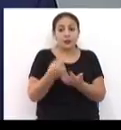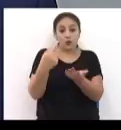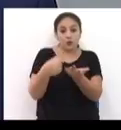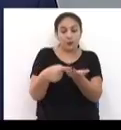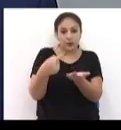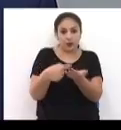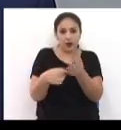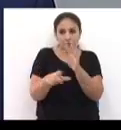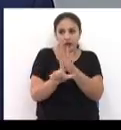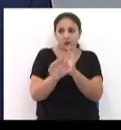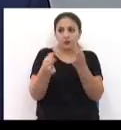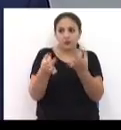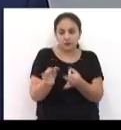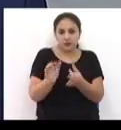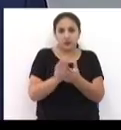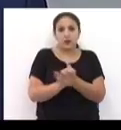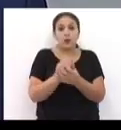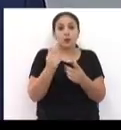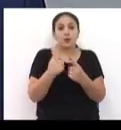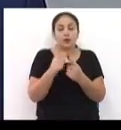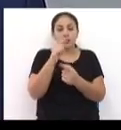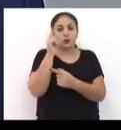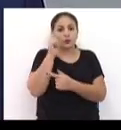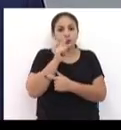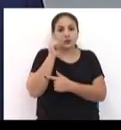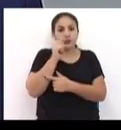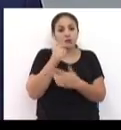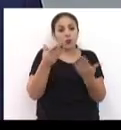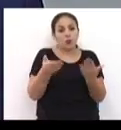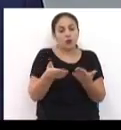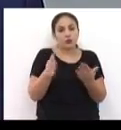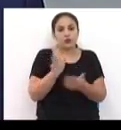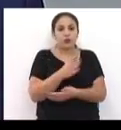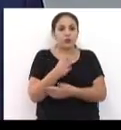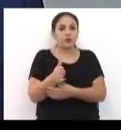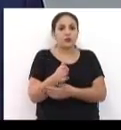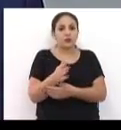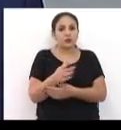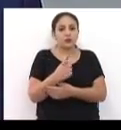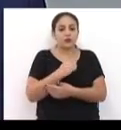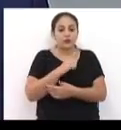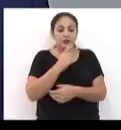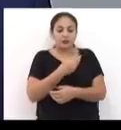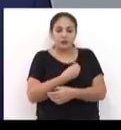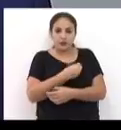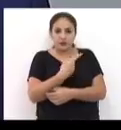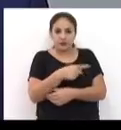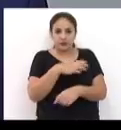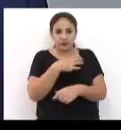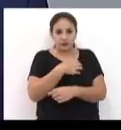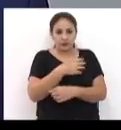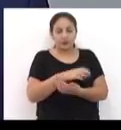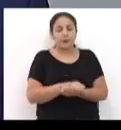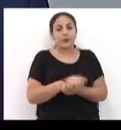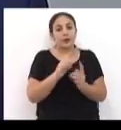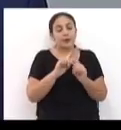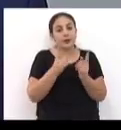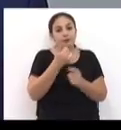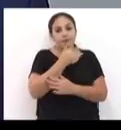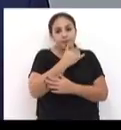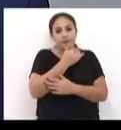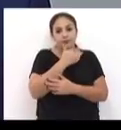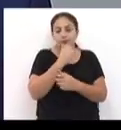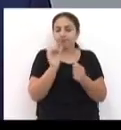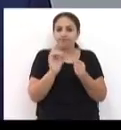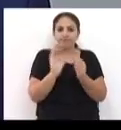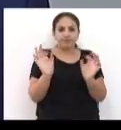acertar essa legislação para que isso fosse possível, talvez hoje nós não estivéssemos vivendo essa situação. Mas, lamentavelmente, isso não foi